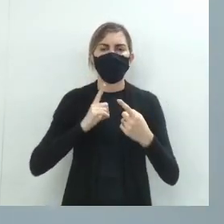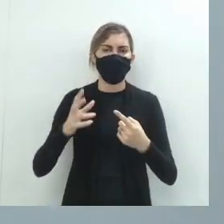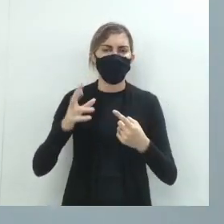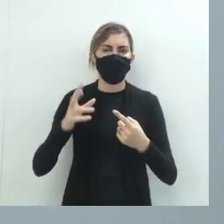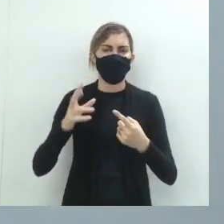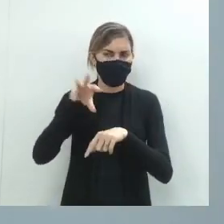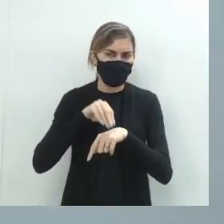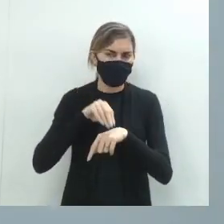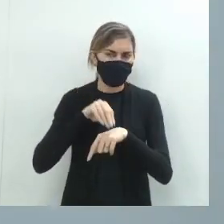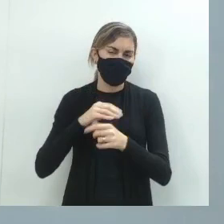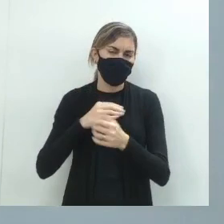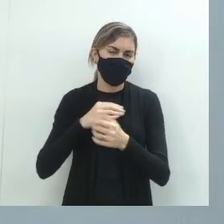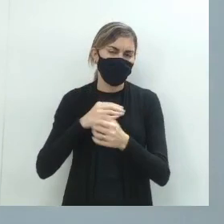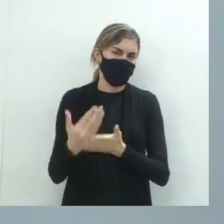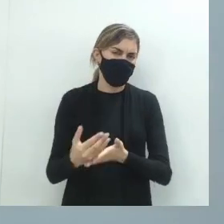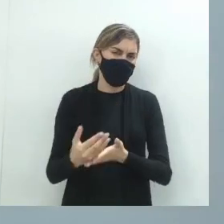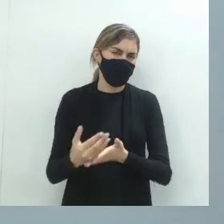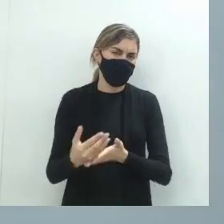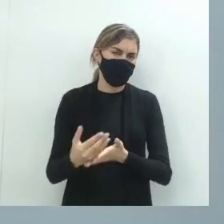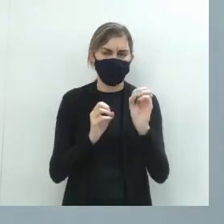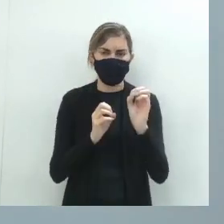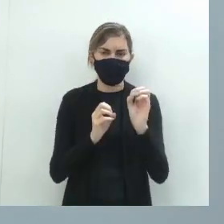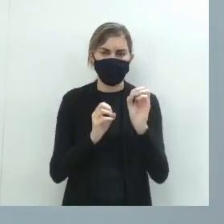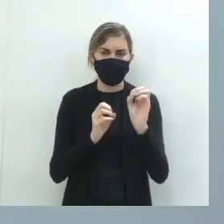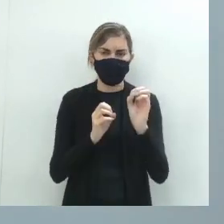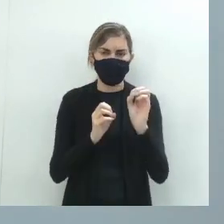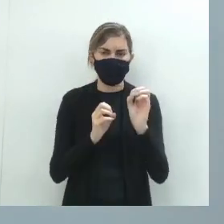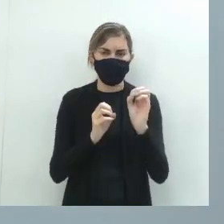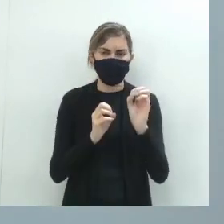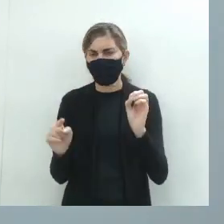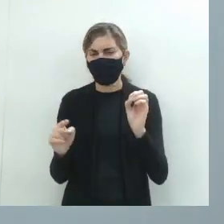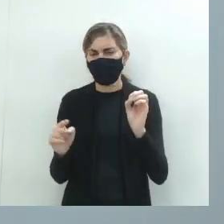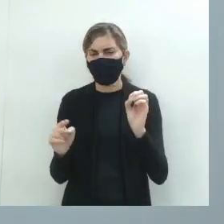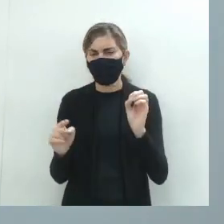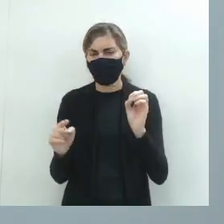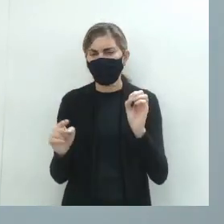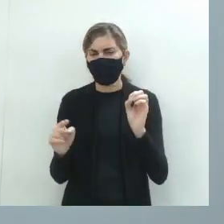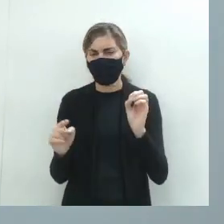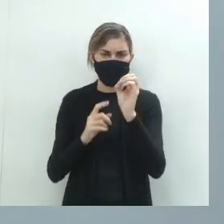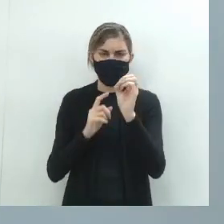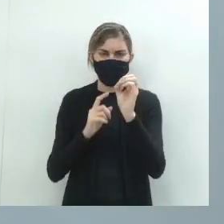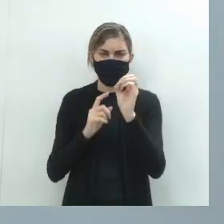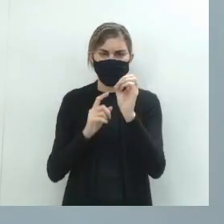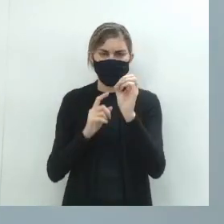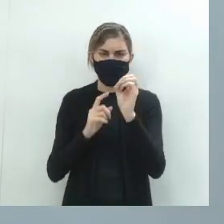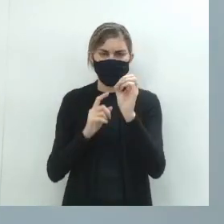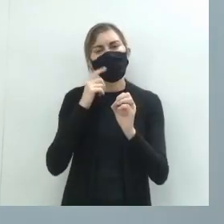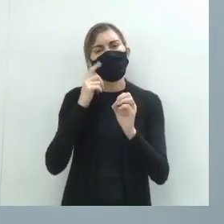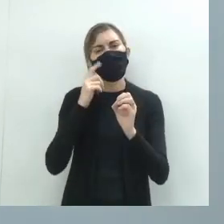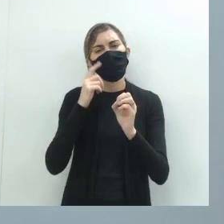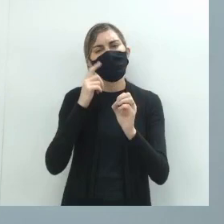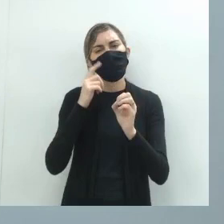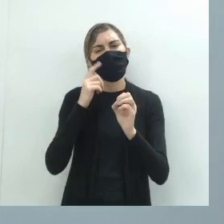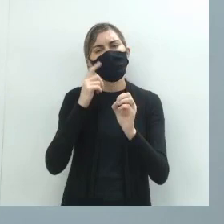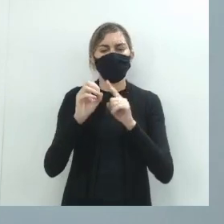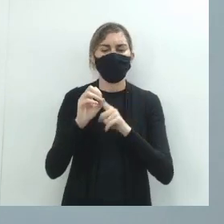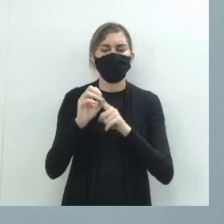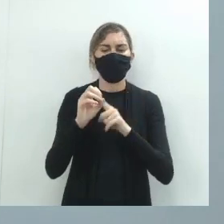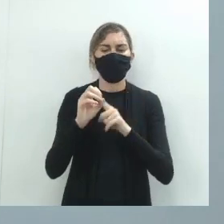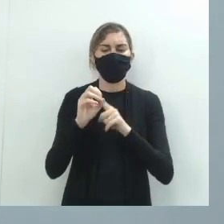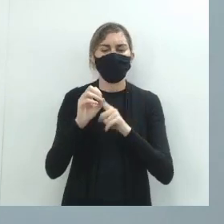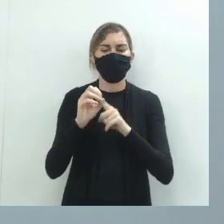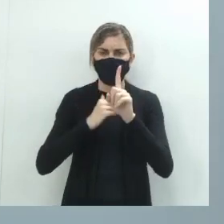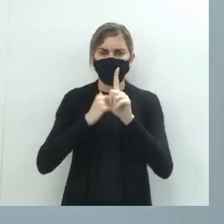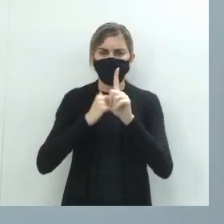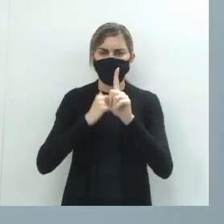a origem no zero absoluto. O zero absoluto é uma temperatura, povo de Deus,